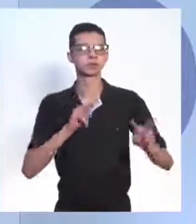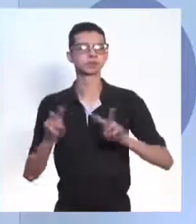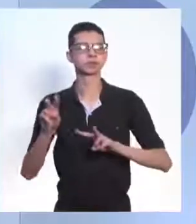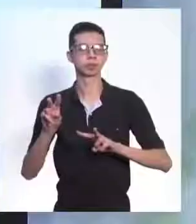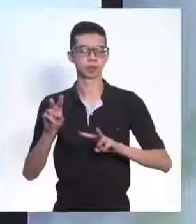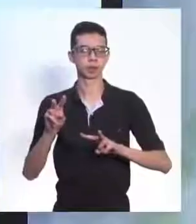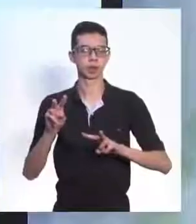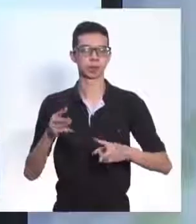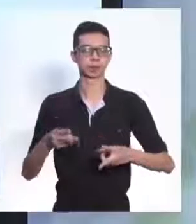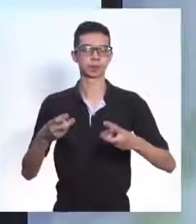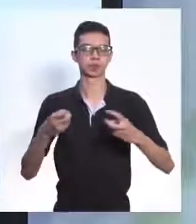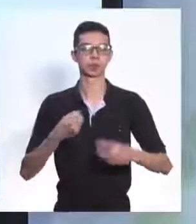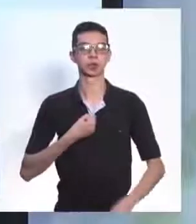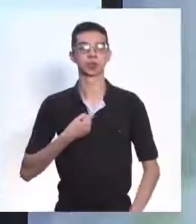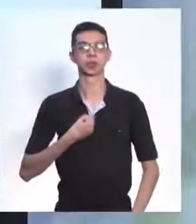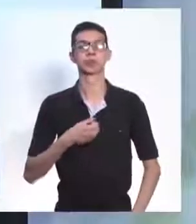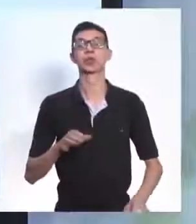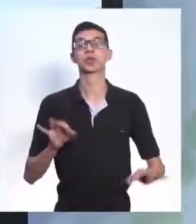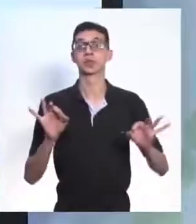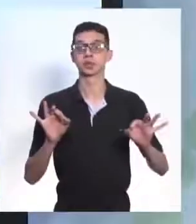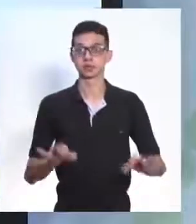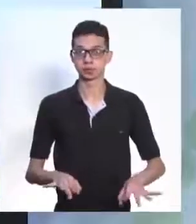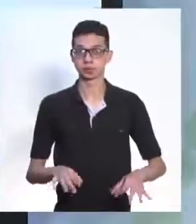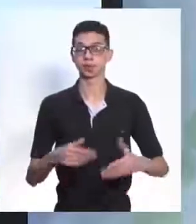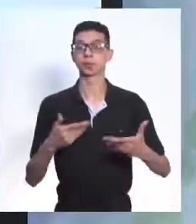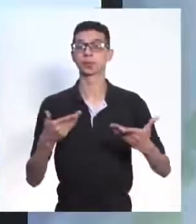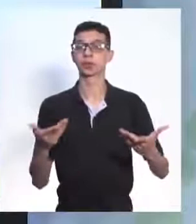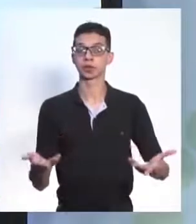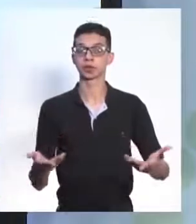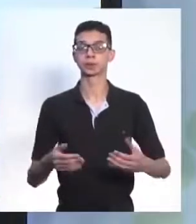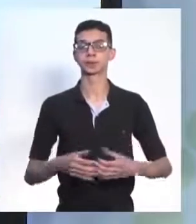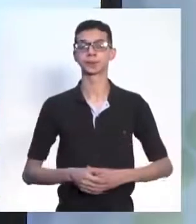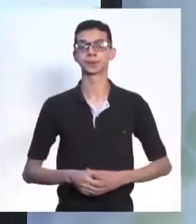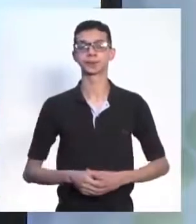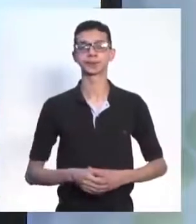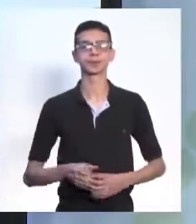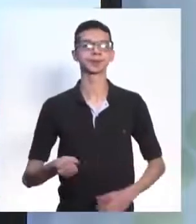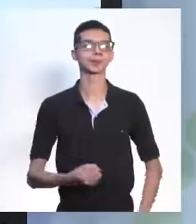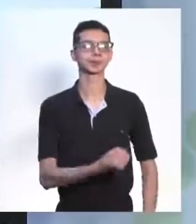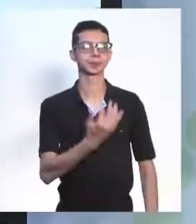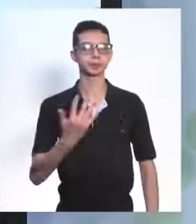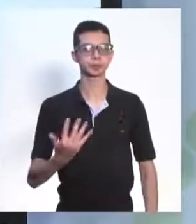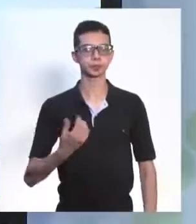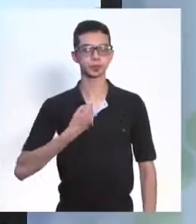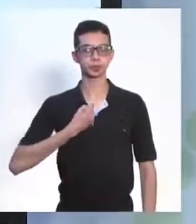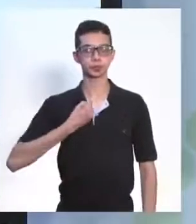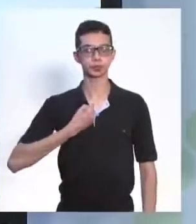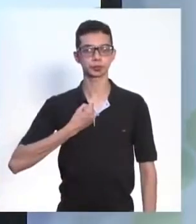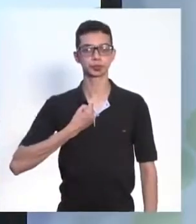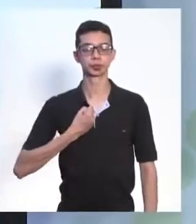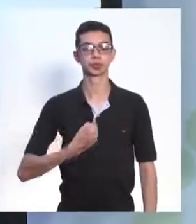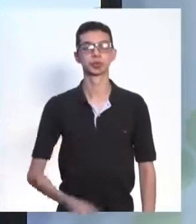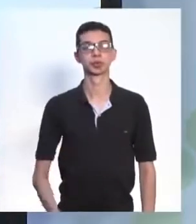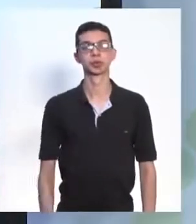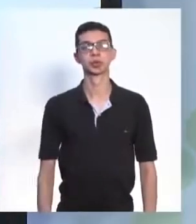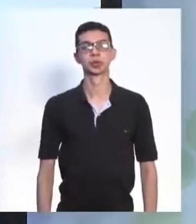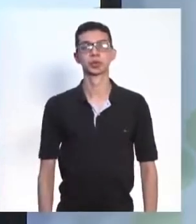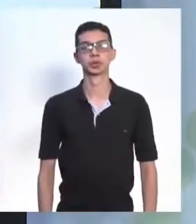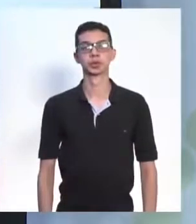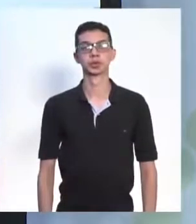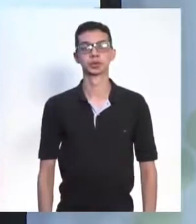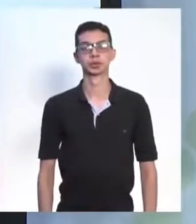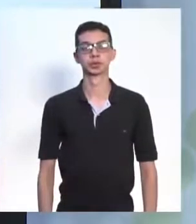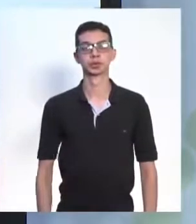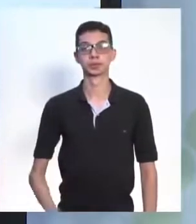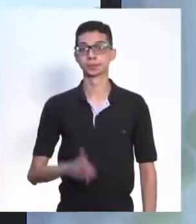número. Exatamente. Então, o valor numérico, ele não deixará de